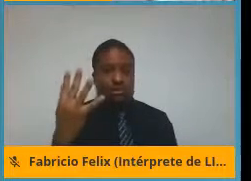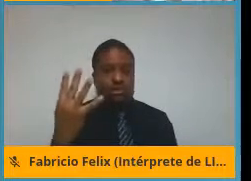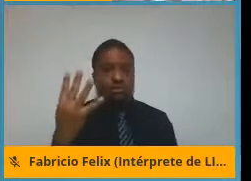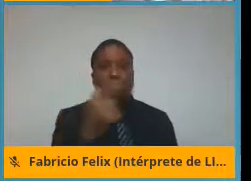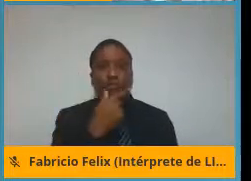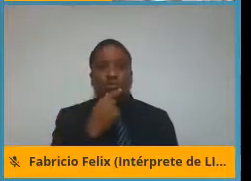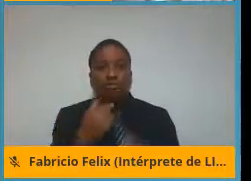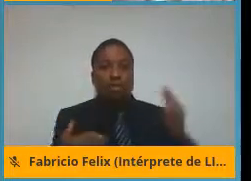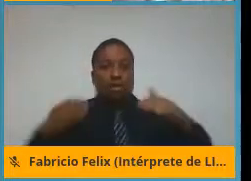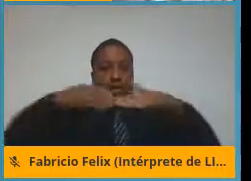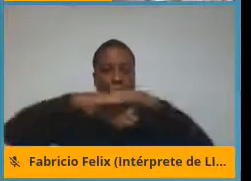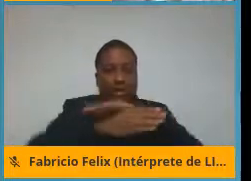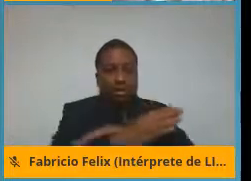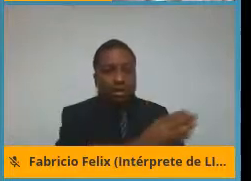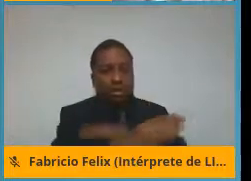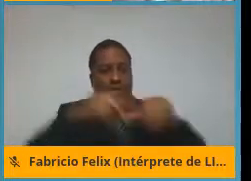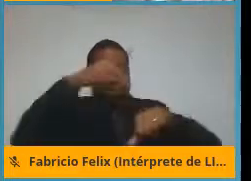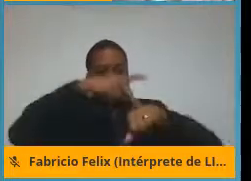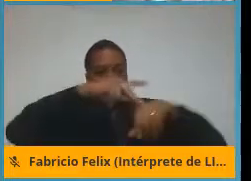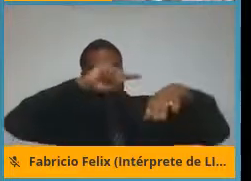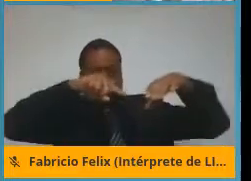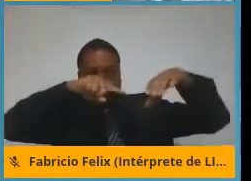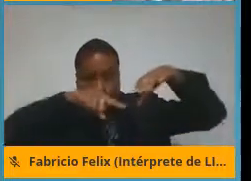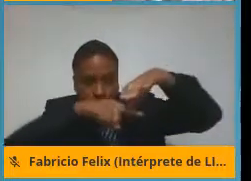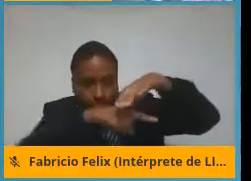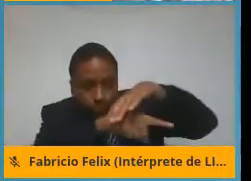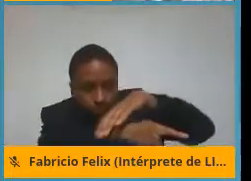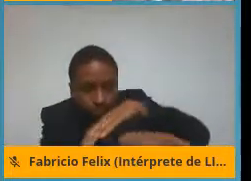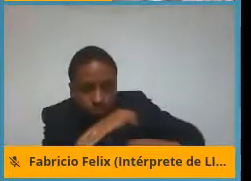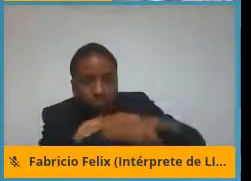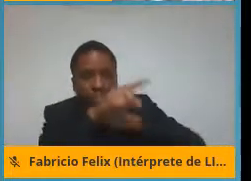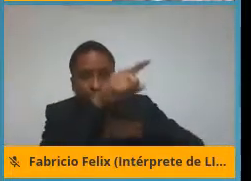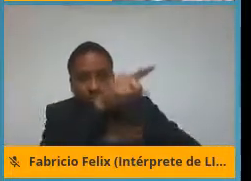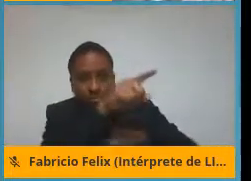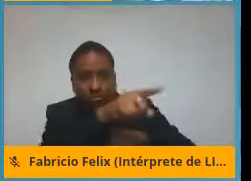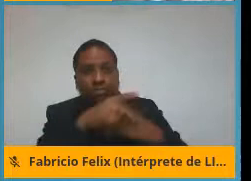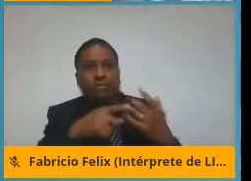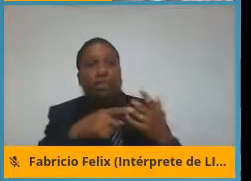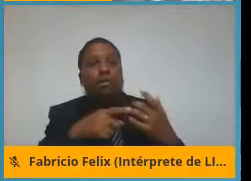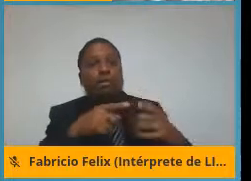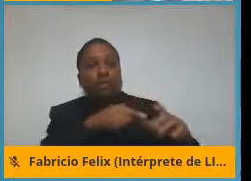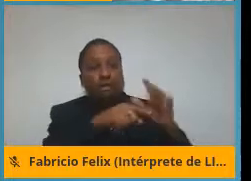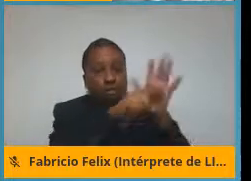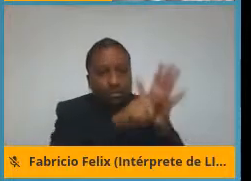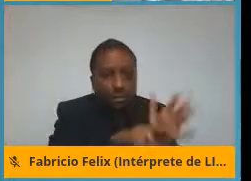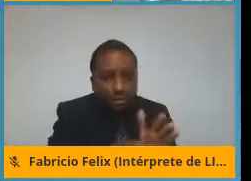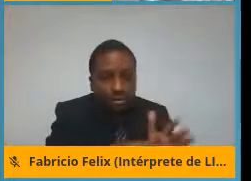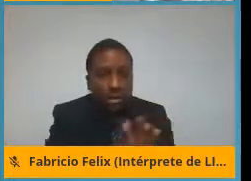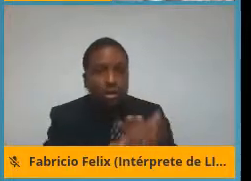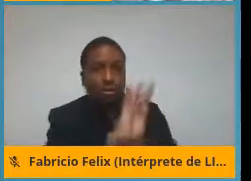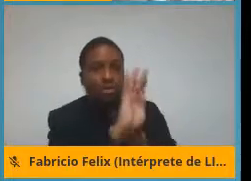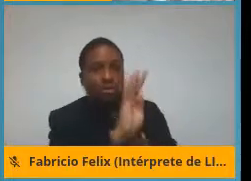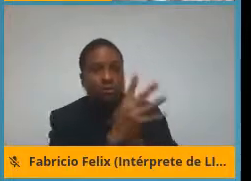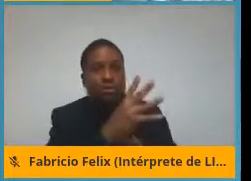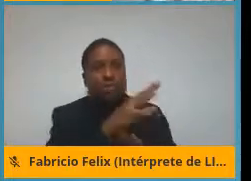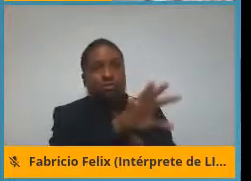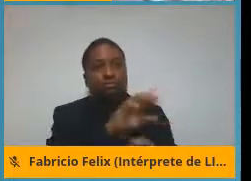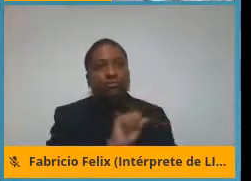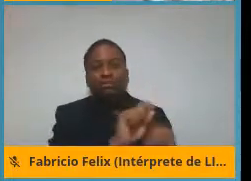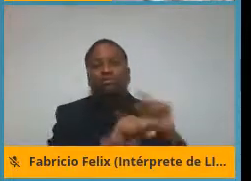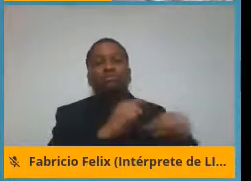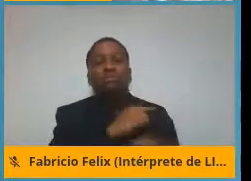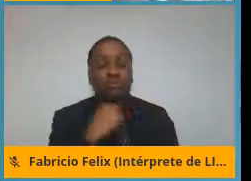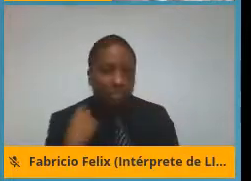entraram numa caverna lá em Wuhan e se com vírus, fizeram uma pneumonia viral importante, e eram, inclusive, os 4 evoluíram a óbito,